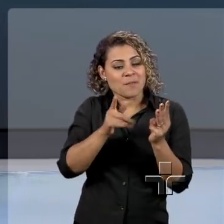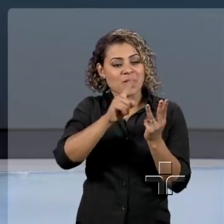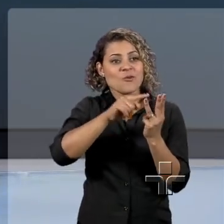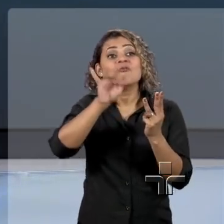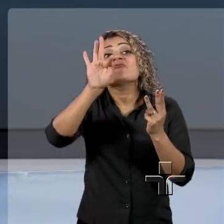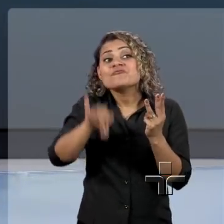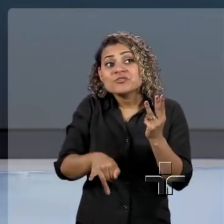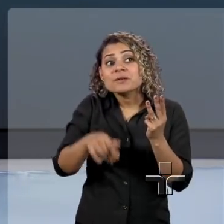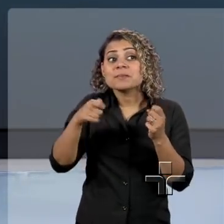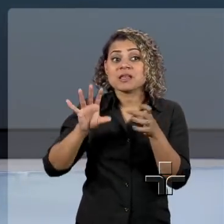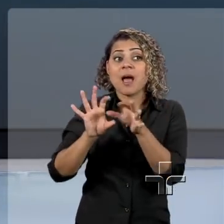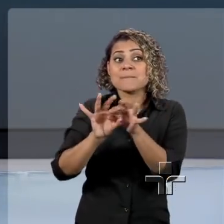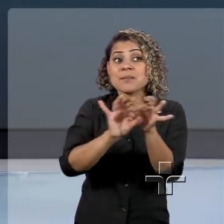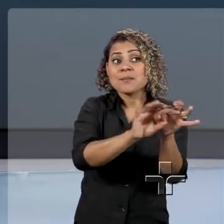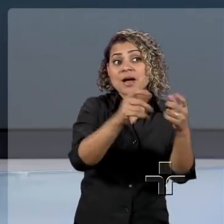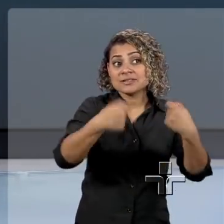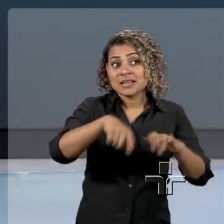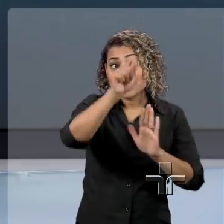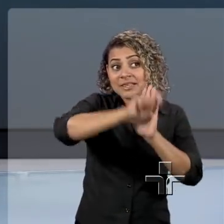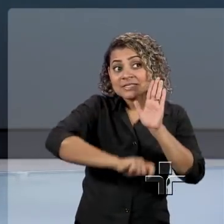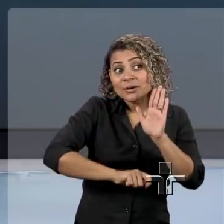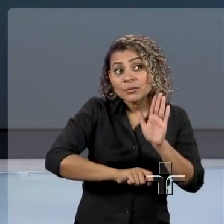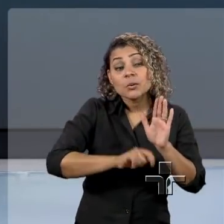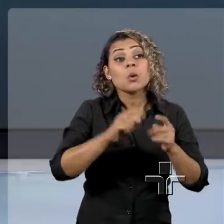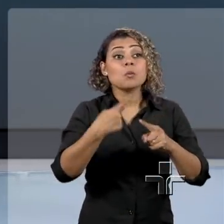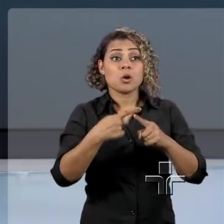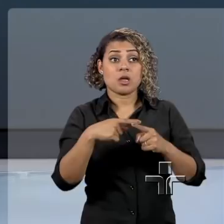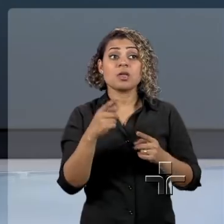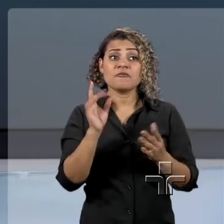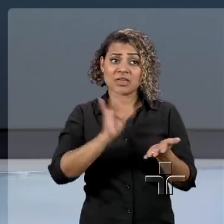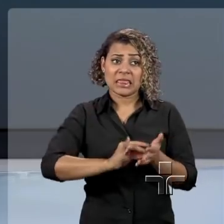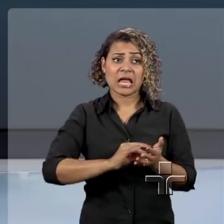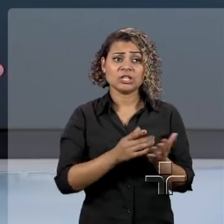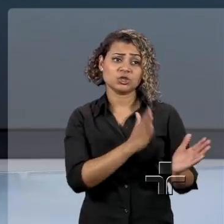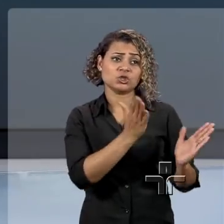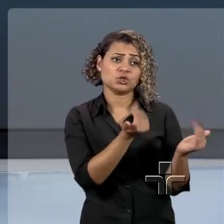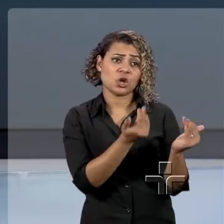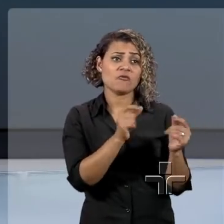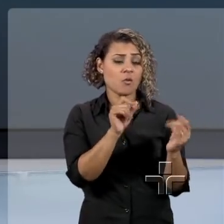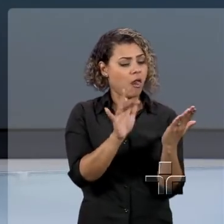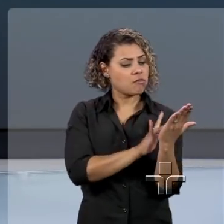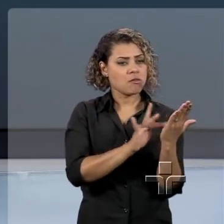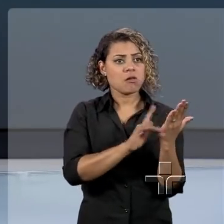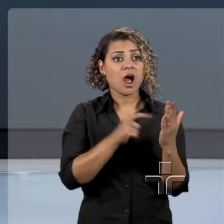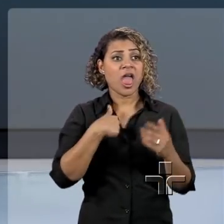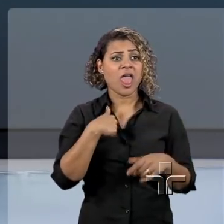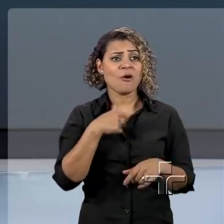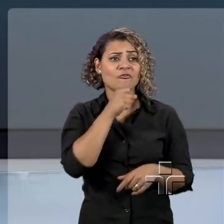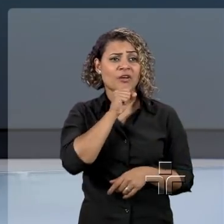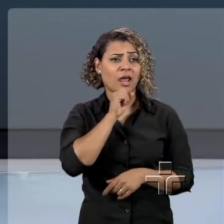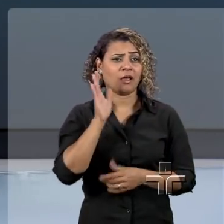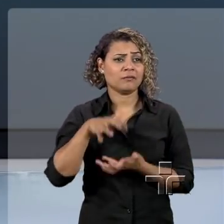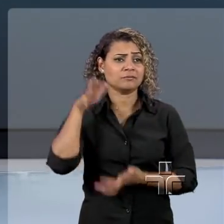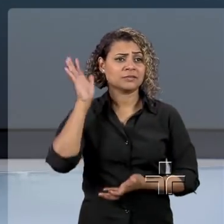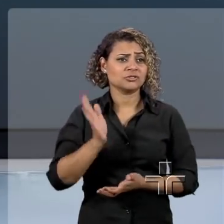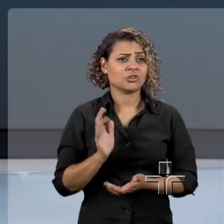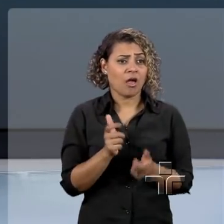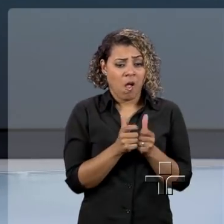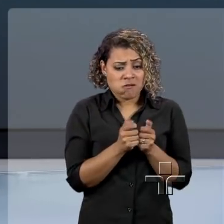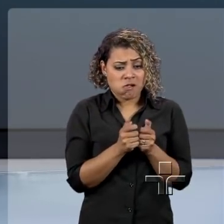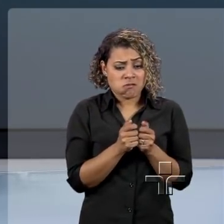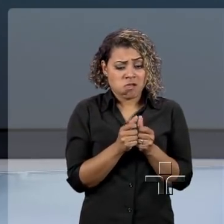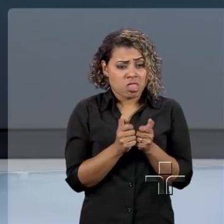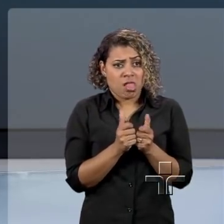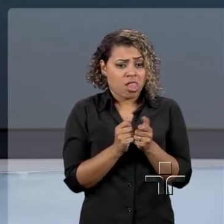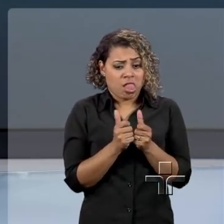bastante difícil, porque no fundo eles estão habilidosos nos dois dedos para digitar. Eu que sou mais velho, tenho que treinar para digitar com os dois